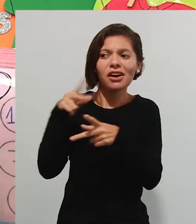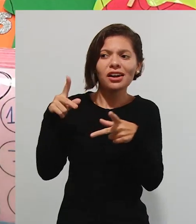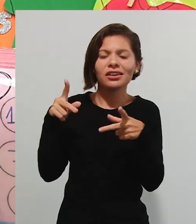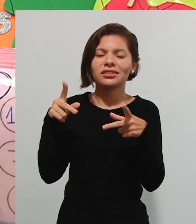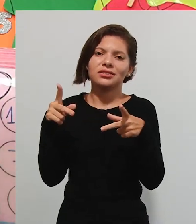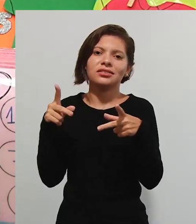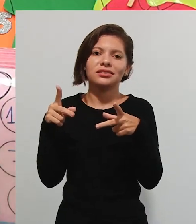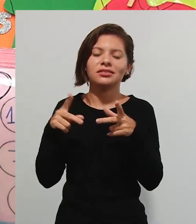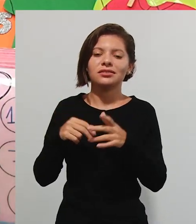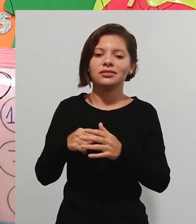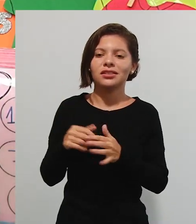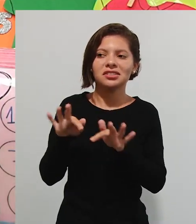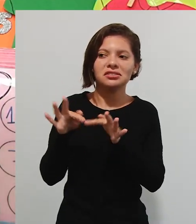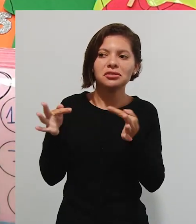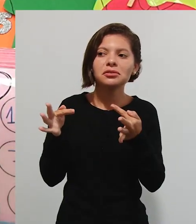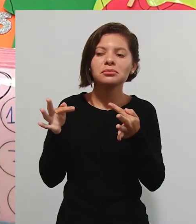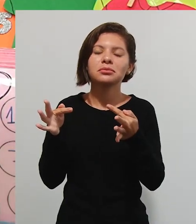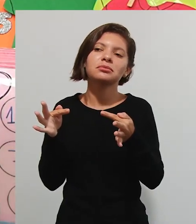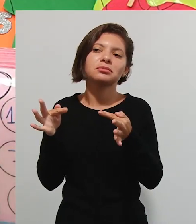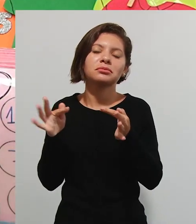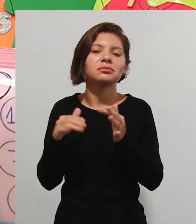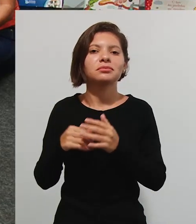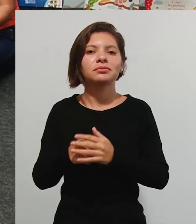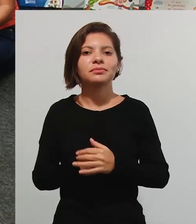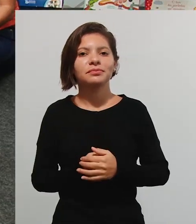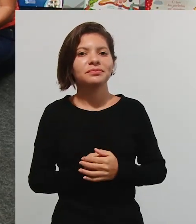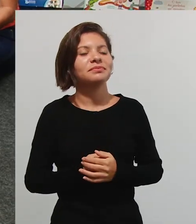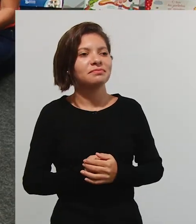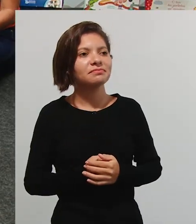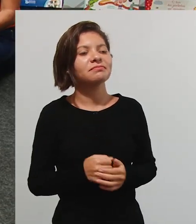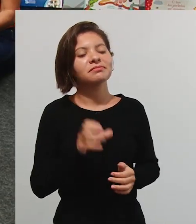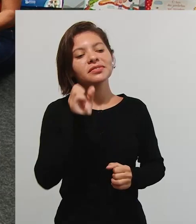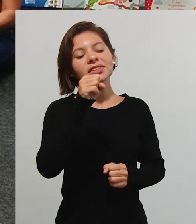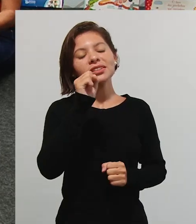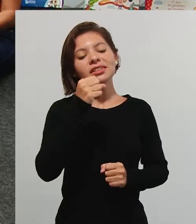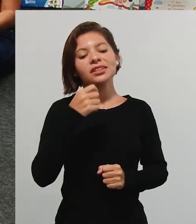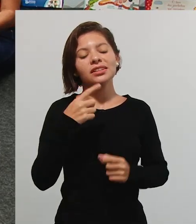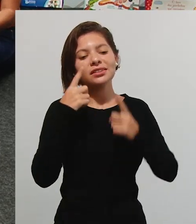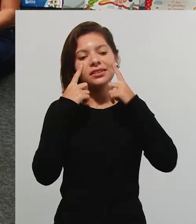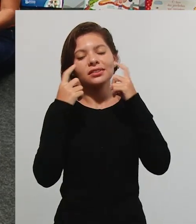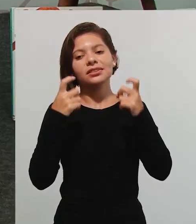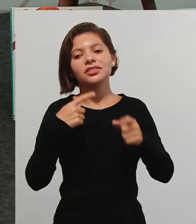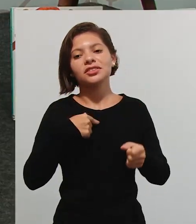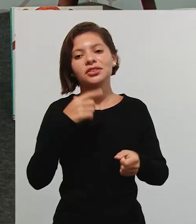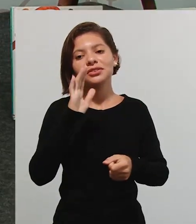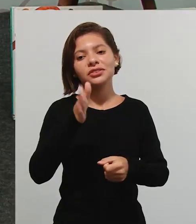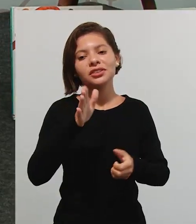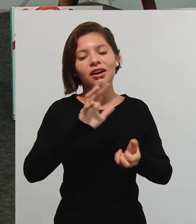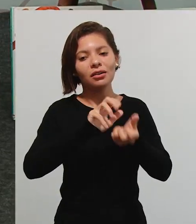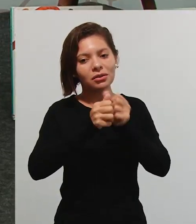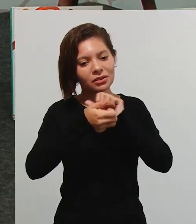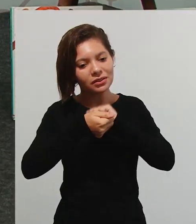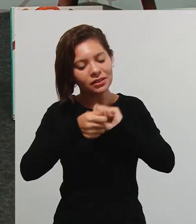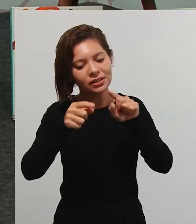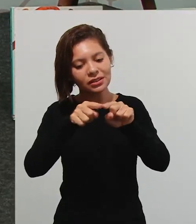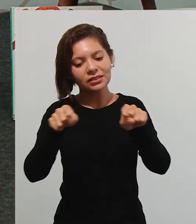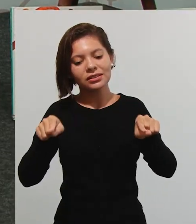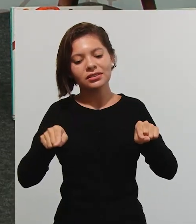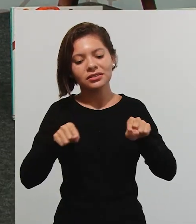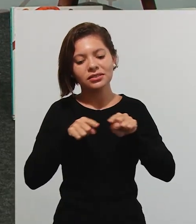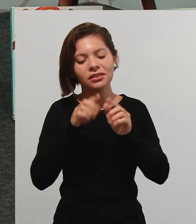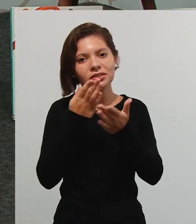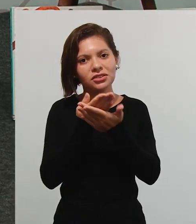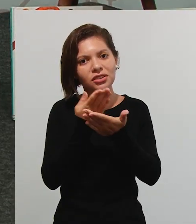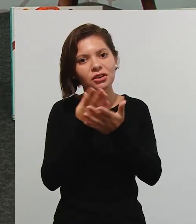várias. elaboradas, outras mais Exatamente. simples. E é muito interessante que eu também já trabalhei, assim, fazendo a massinha de modelar na sala de aula com